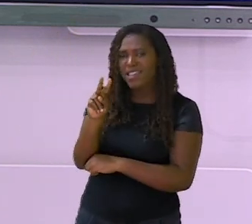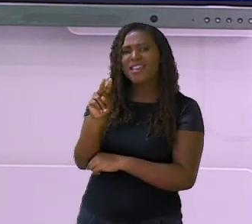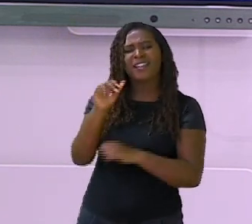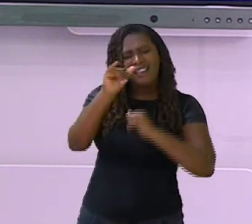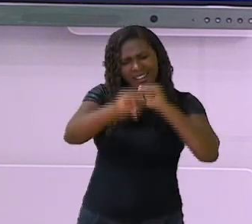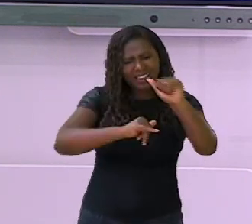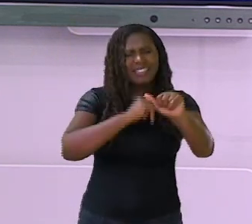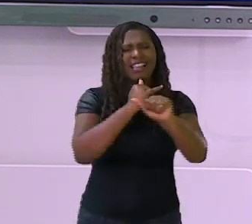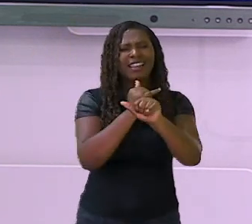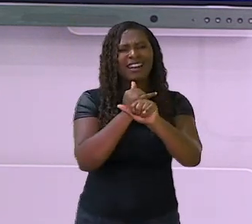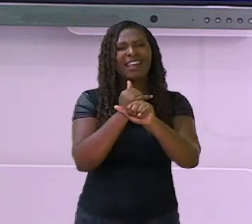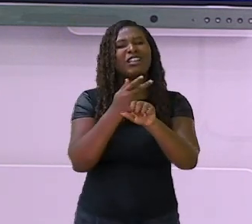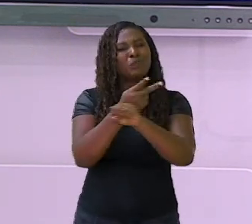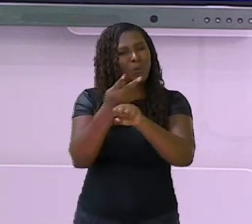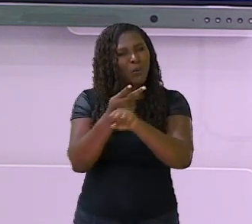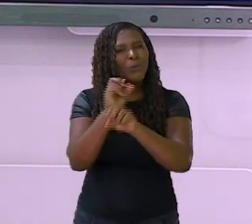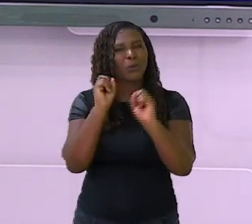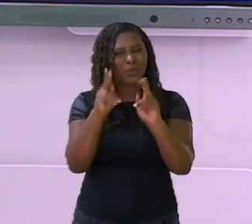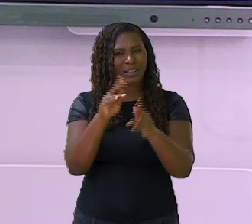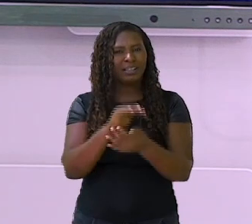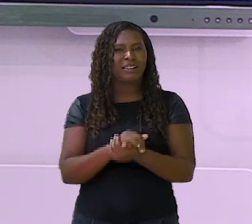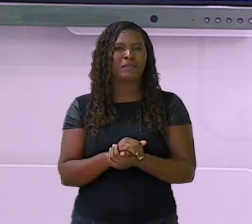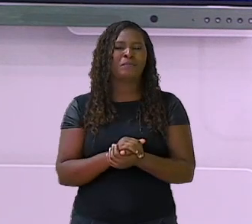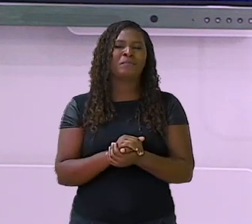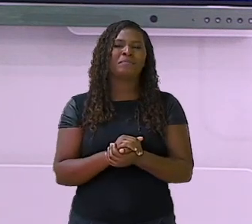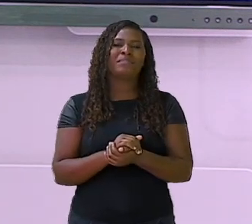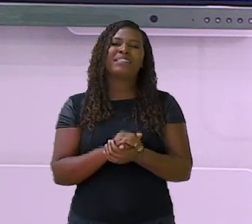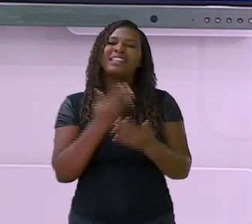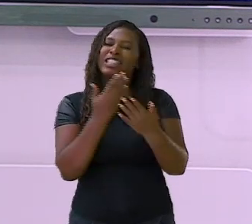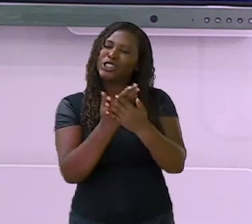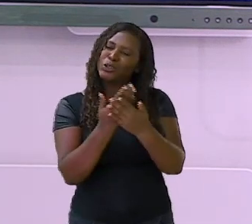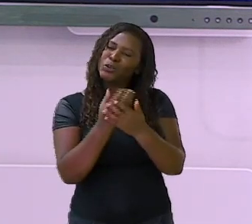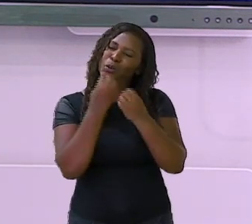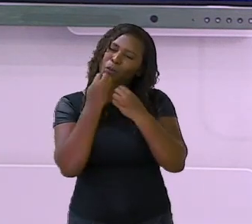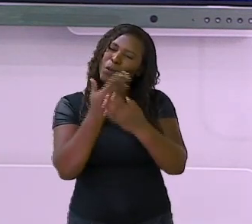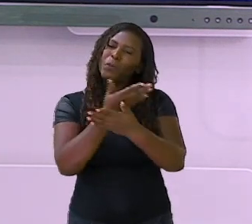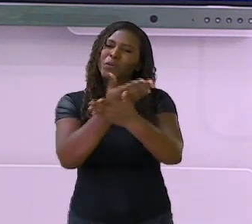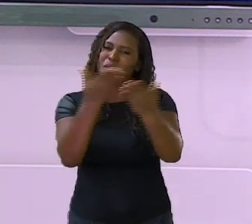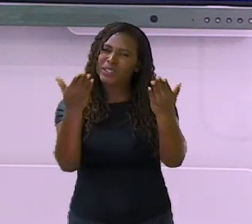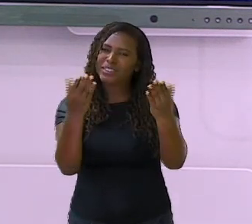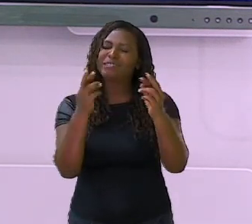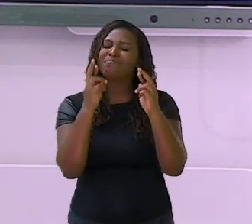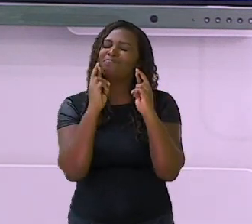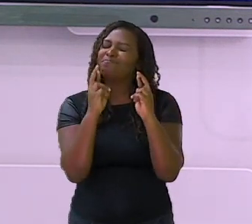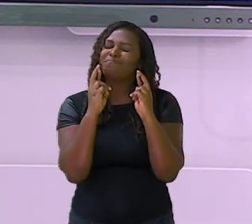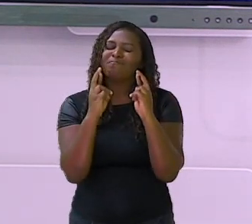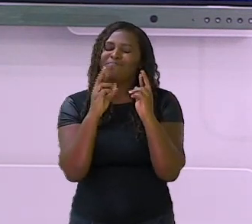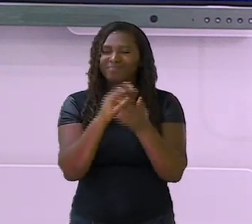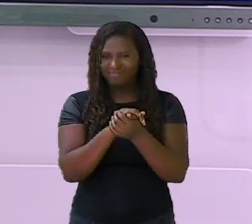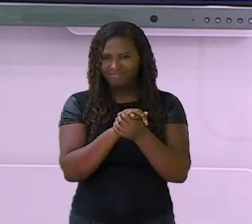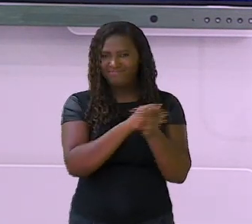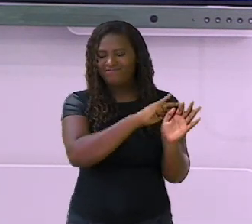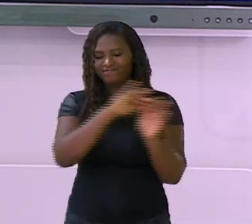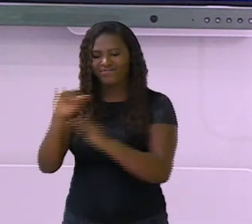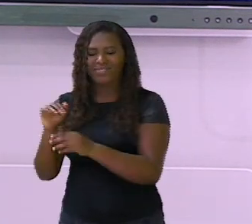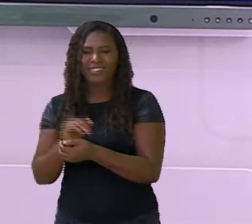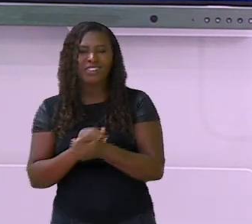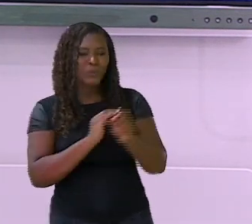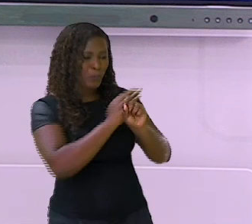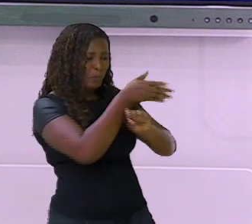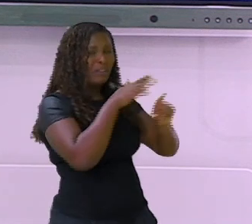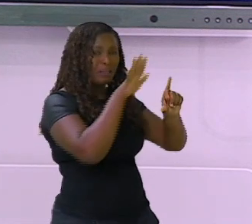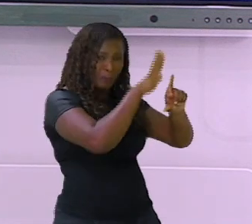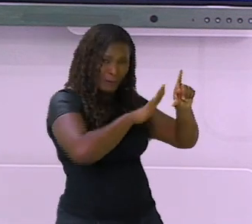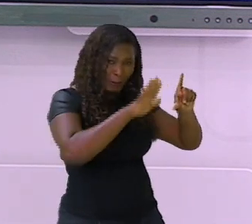ele. Então, eu desejo a todos vocês um bom trabalho e para acessar as nossas atividades na plataforma SMED-GV, aponte a câmera do